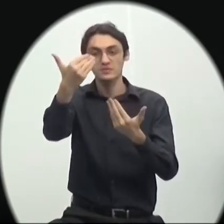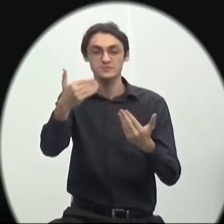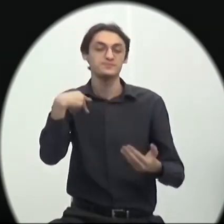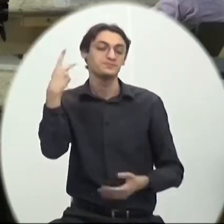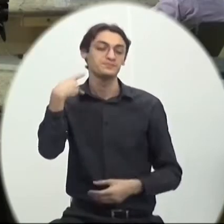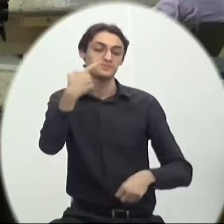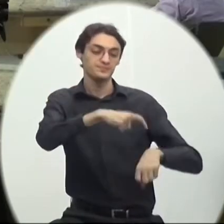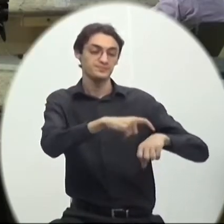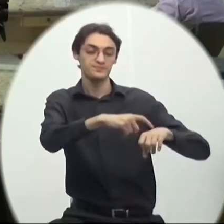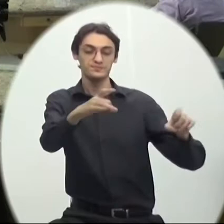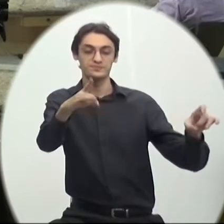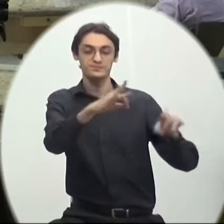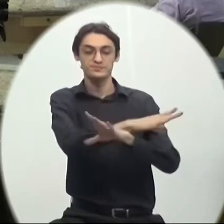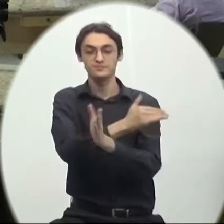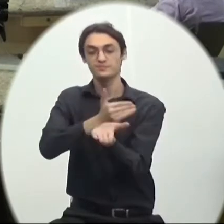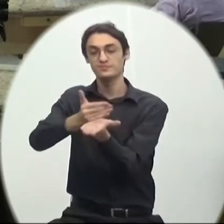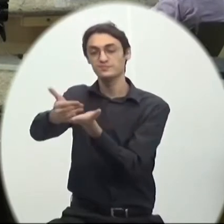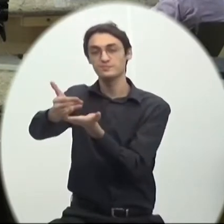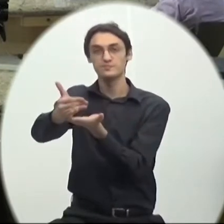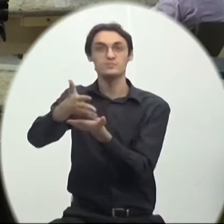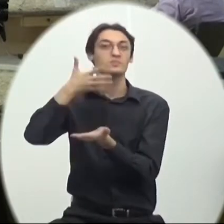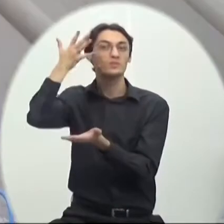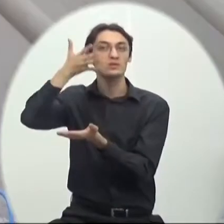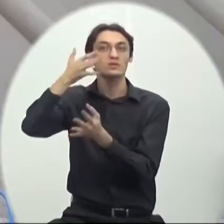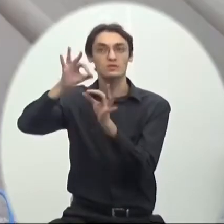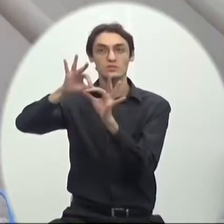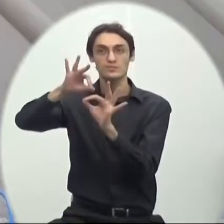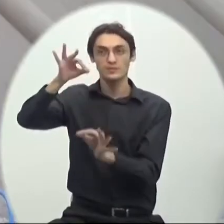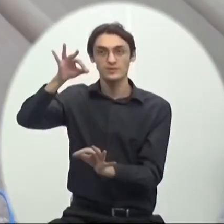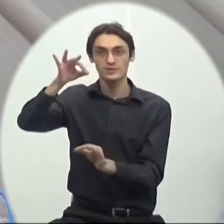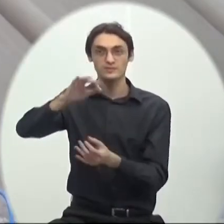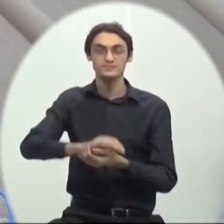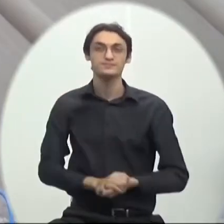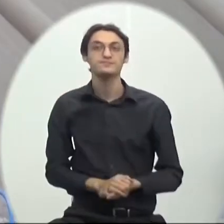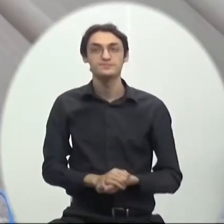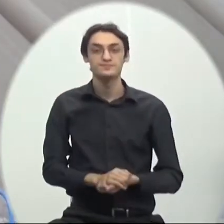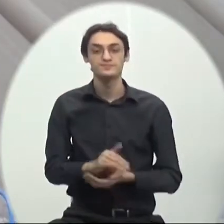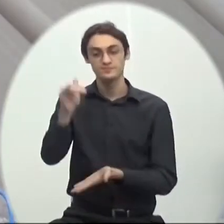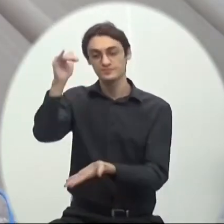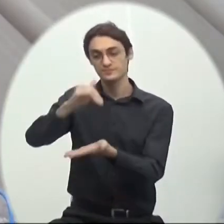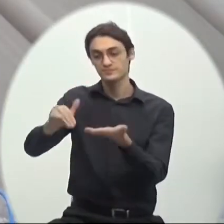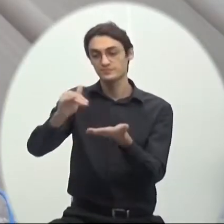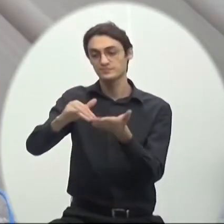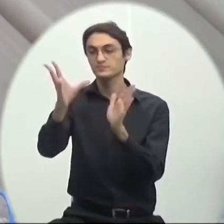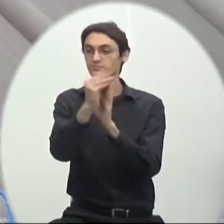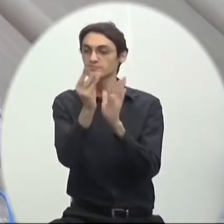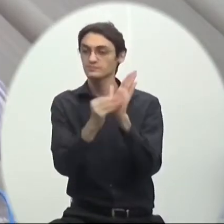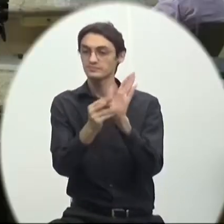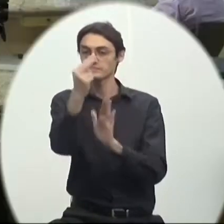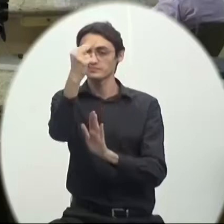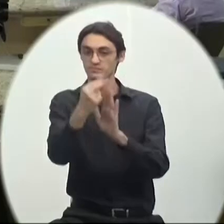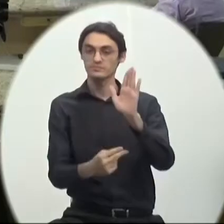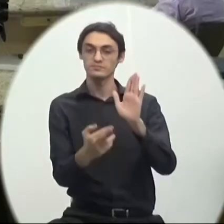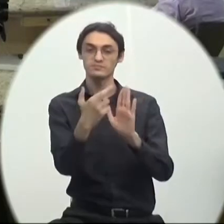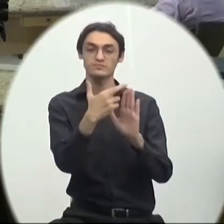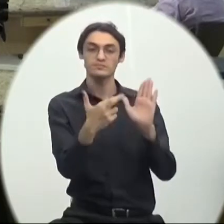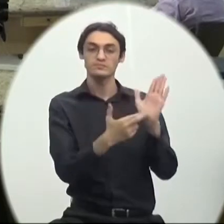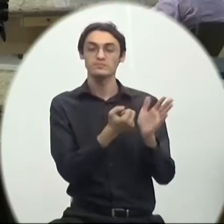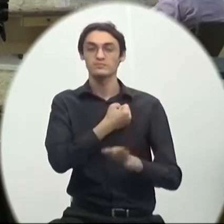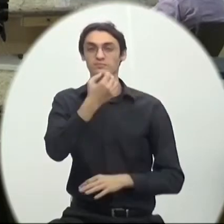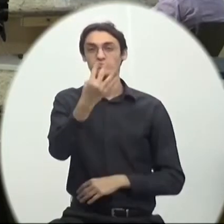Terminado o horário político, passamos agora para o grande expediente. Solicito ao senhor secretário que faça a leitura das matérias. Requerimento